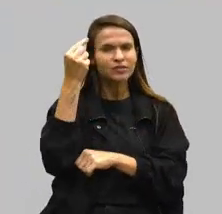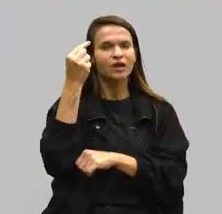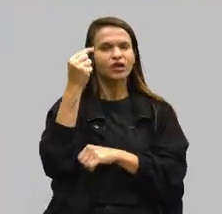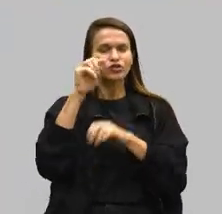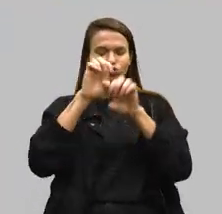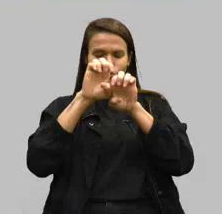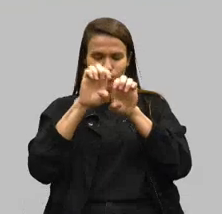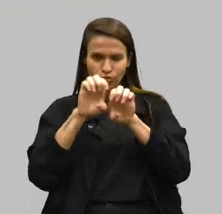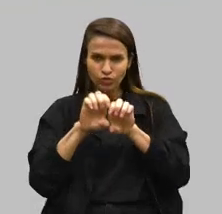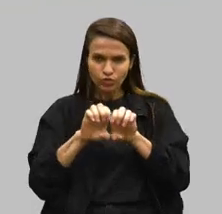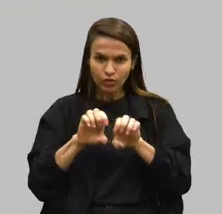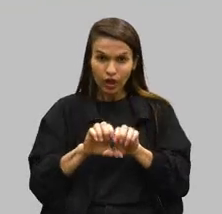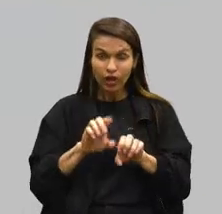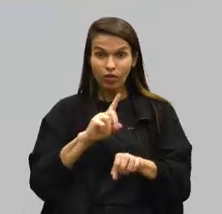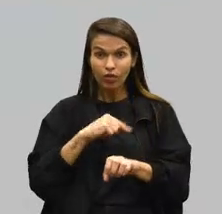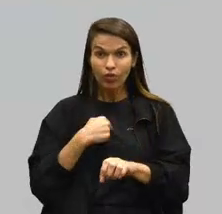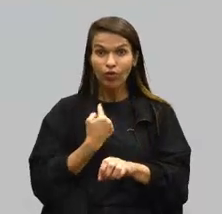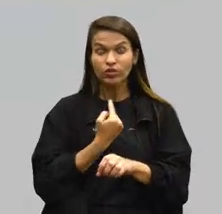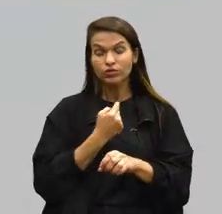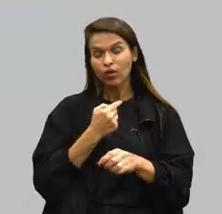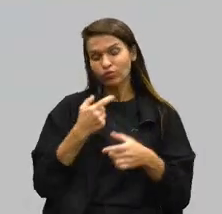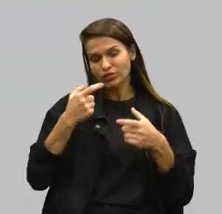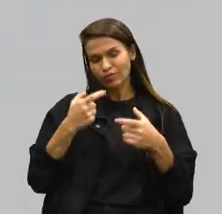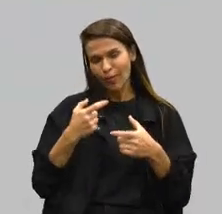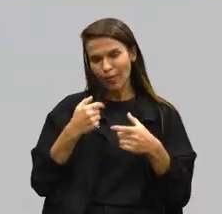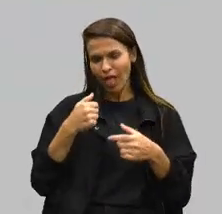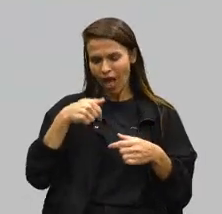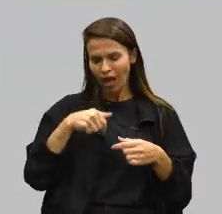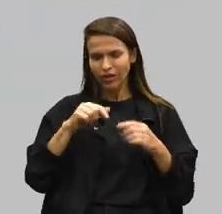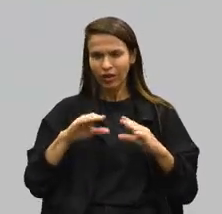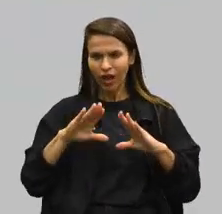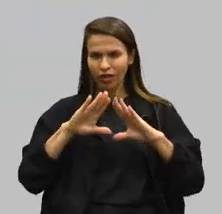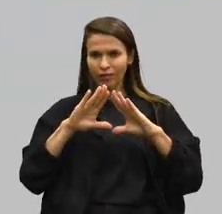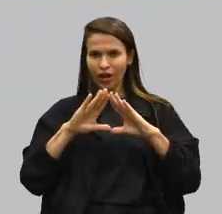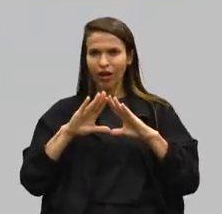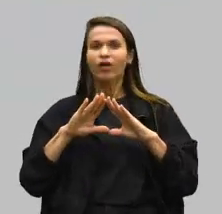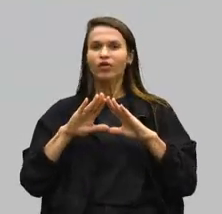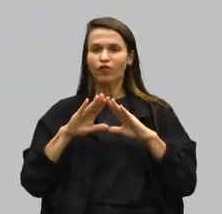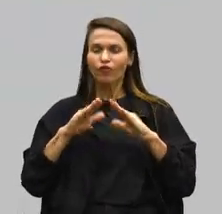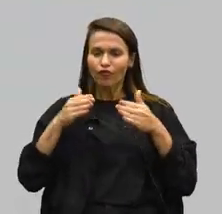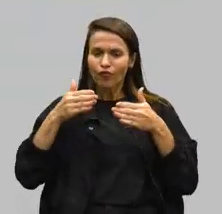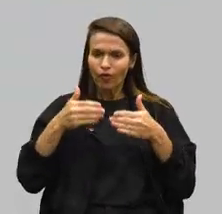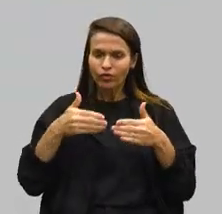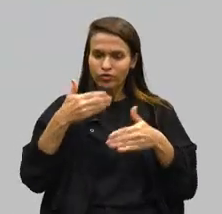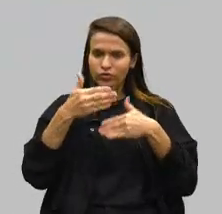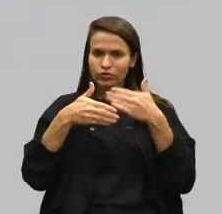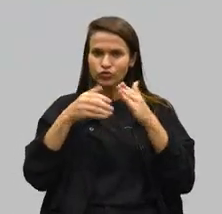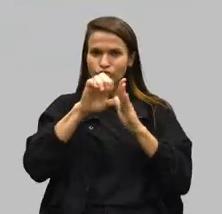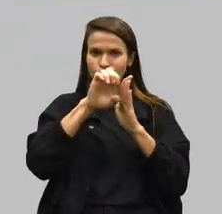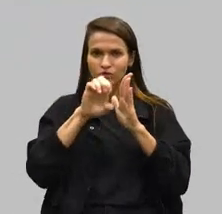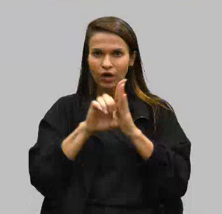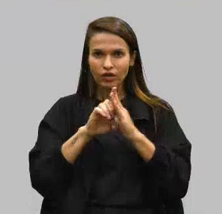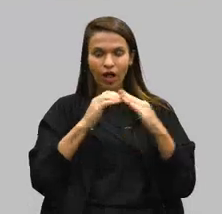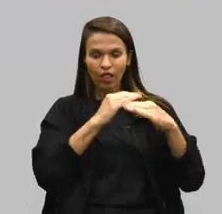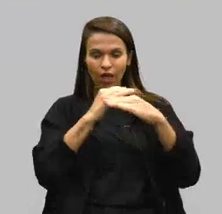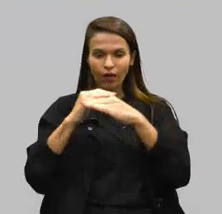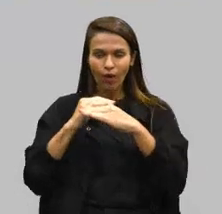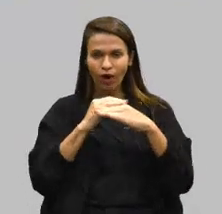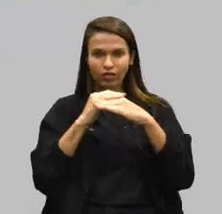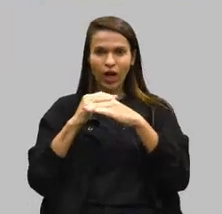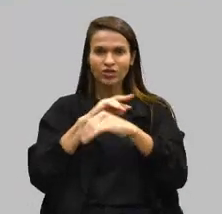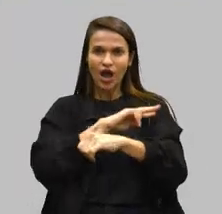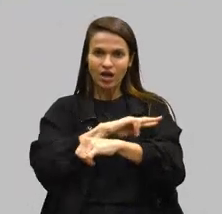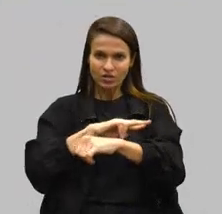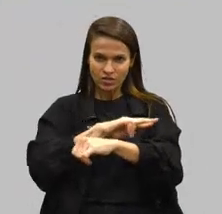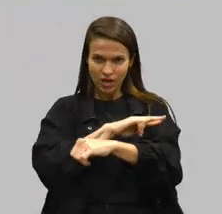urada e nós estamos nesse momento aqui na Assembleia trabalhando na construção do estatuto da Igualdade racial a